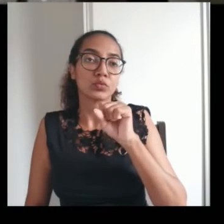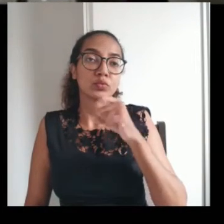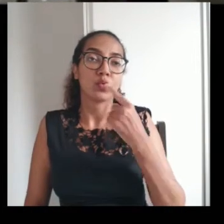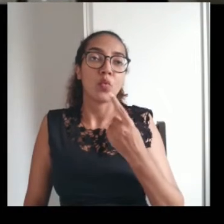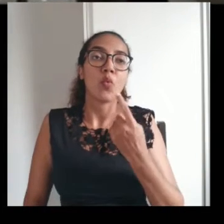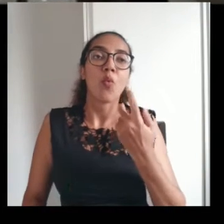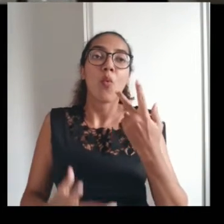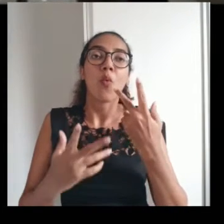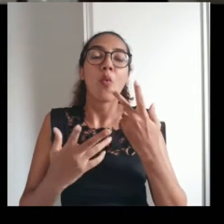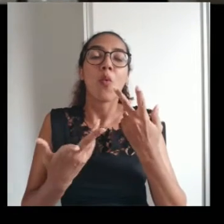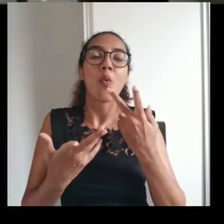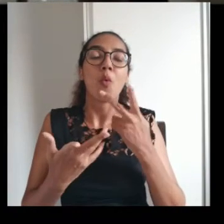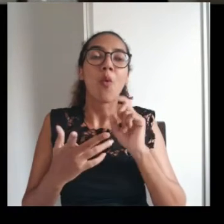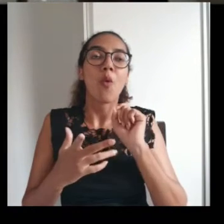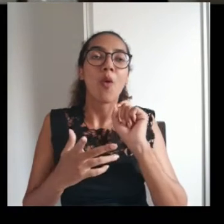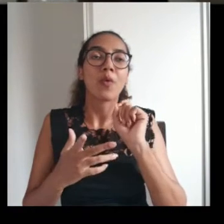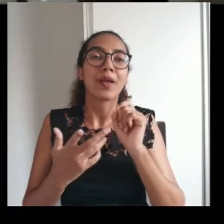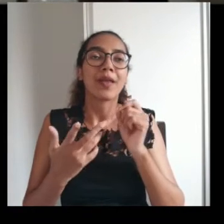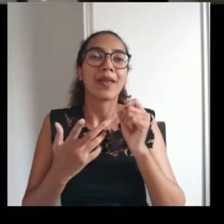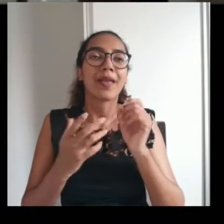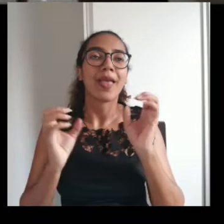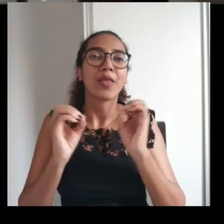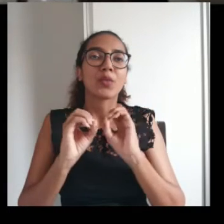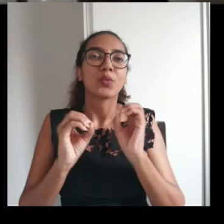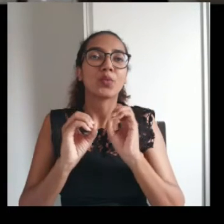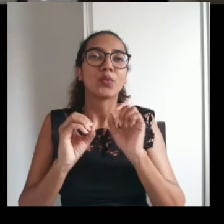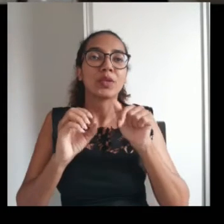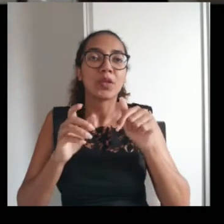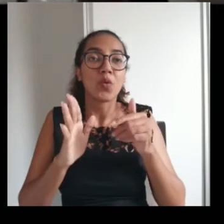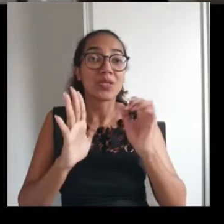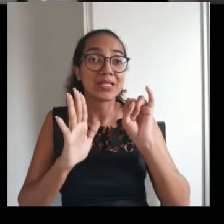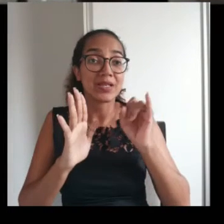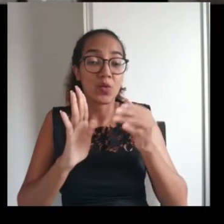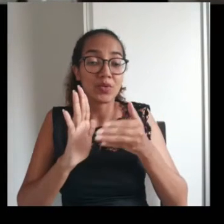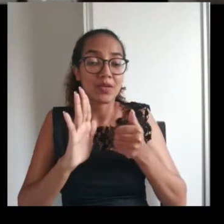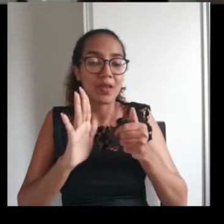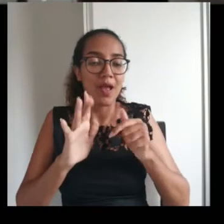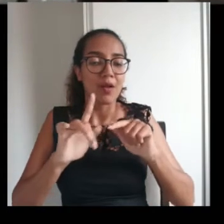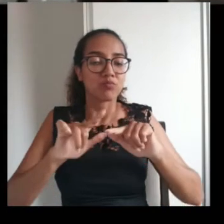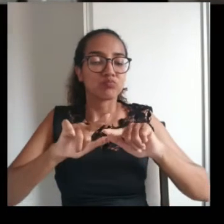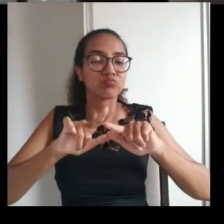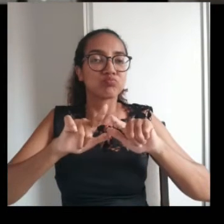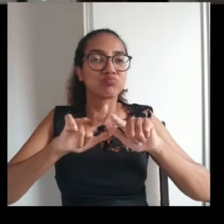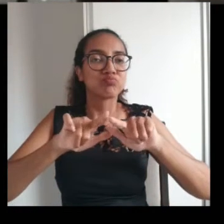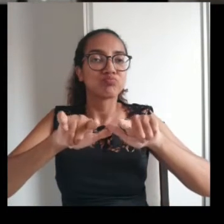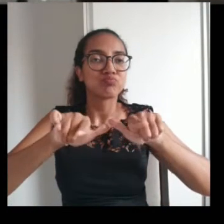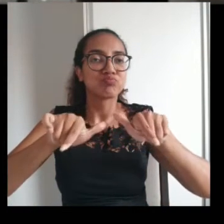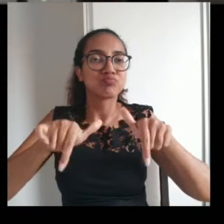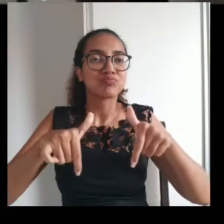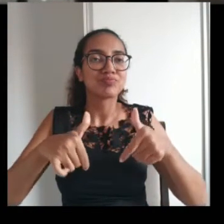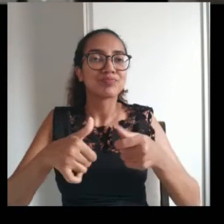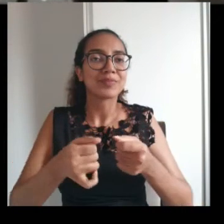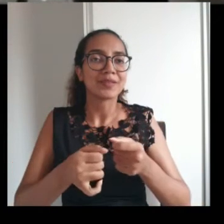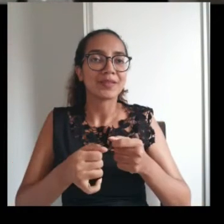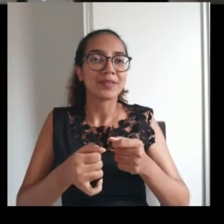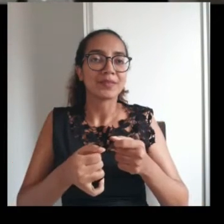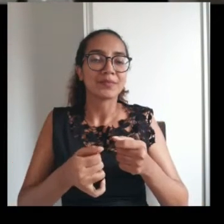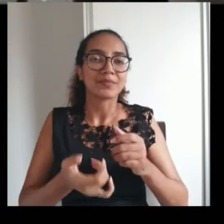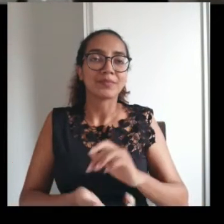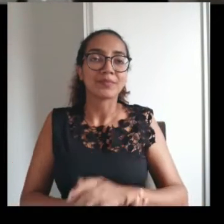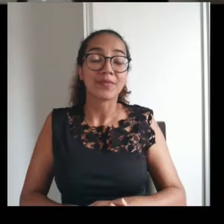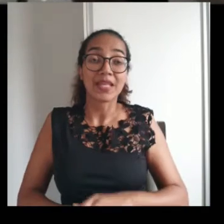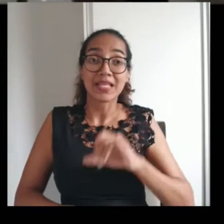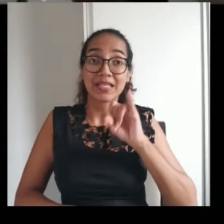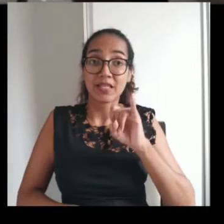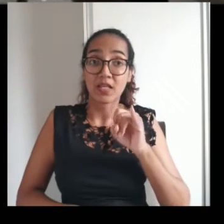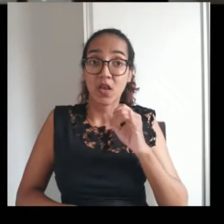aqui nulo. Então essa posição vai ficar vazia, não vai ter ninguém aqui dentro, né? Tá nulo, certo? E eu removo essa conta, né? Se eu disser